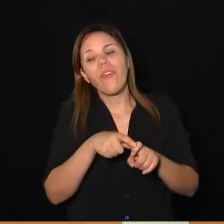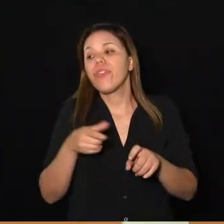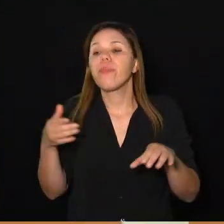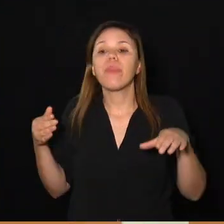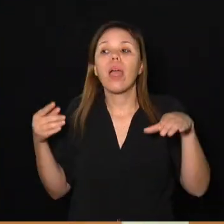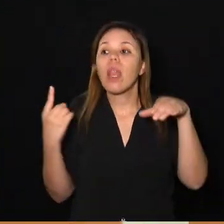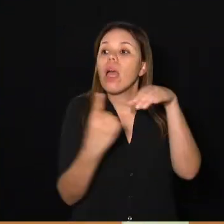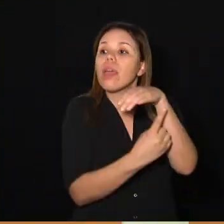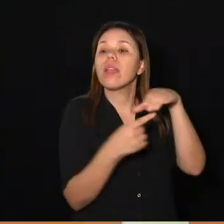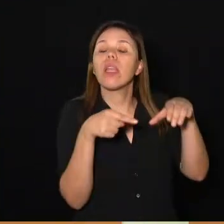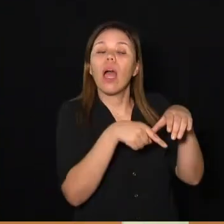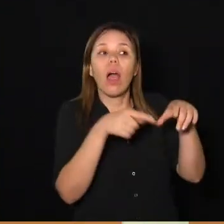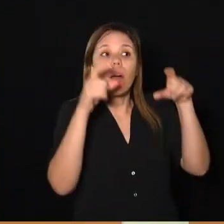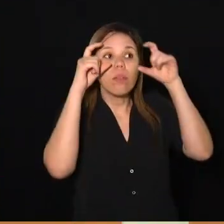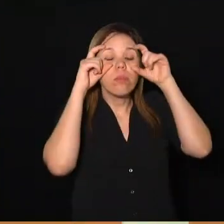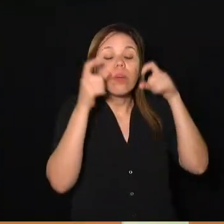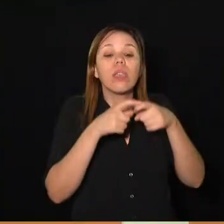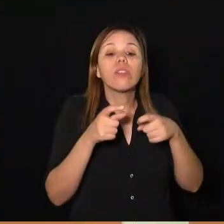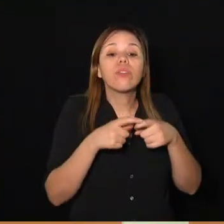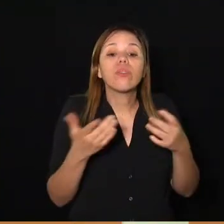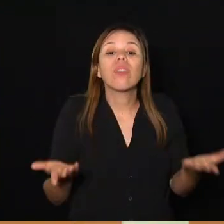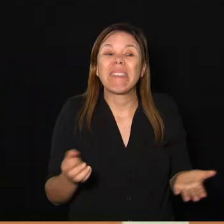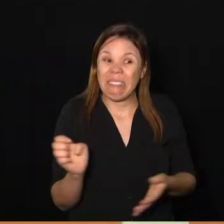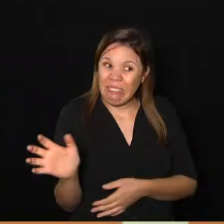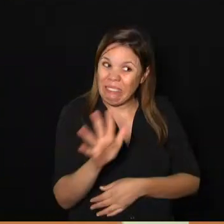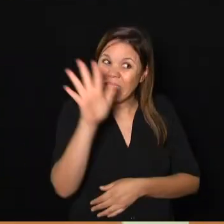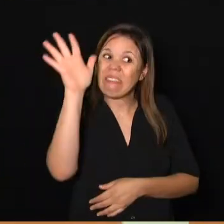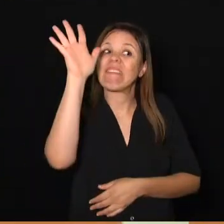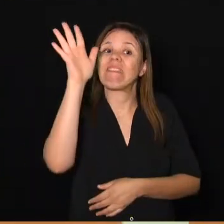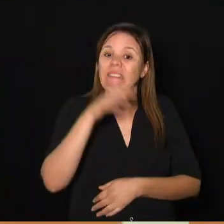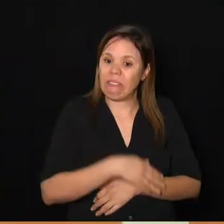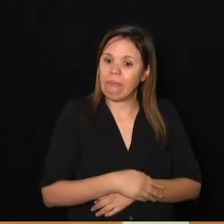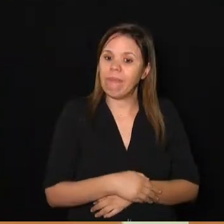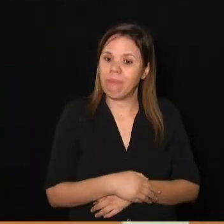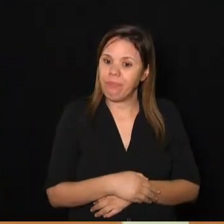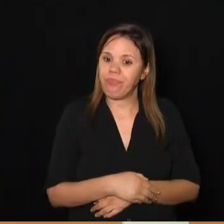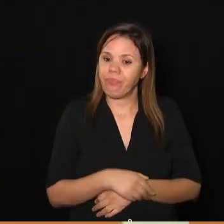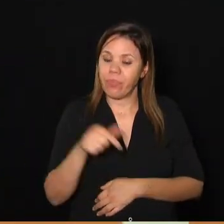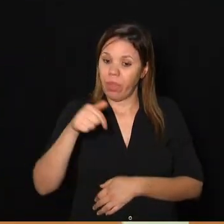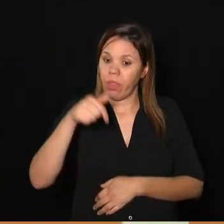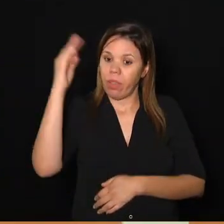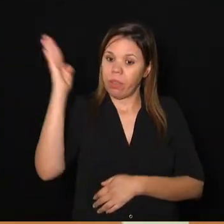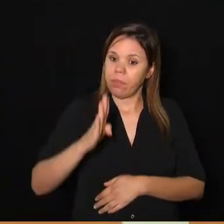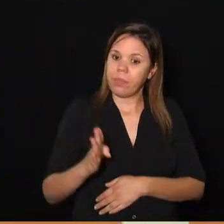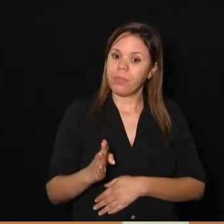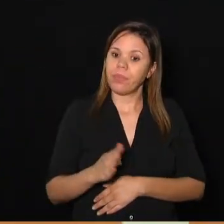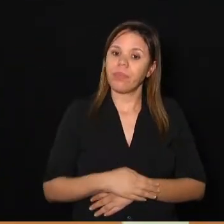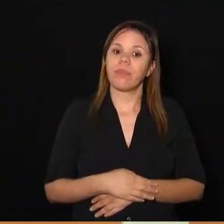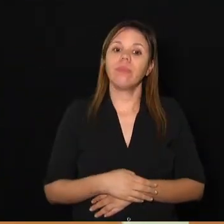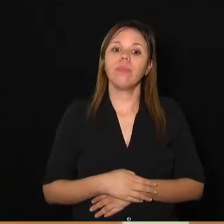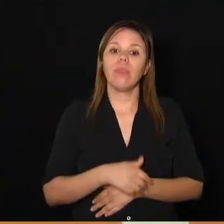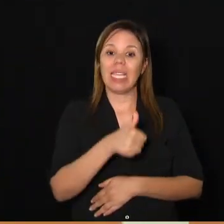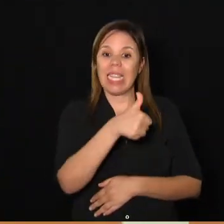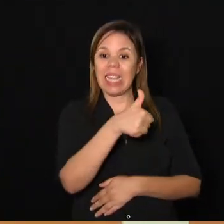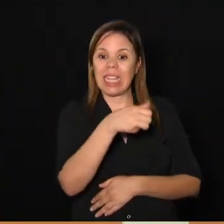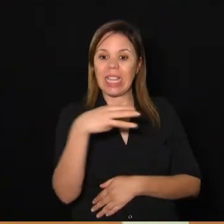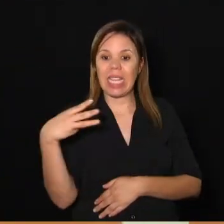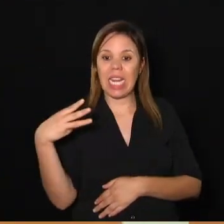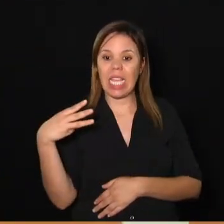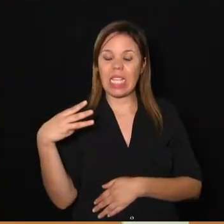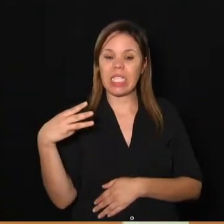oftalmologista muito caro atualmente no Brasil são 13 milhões de